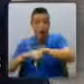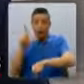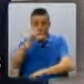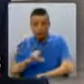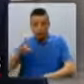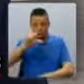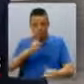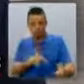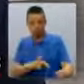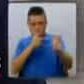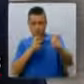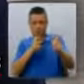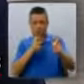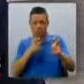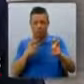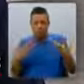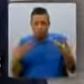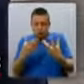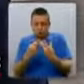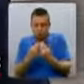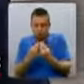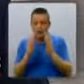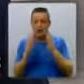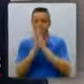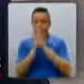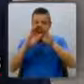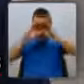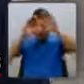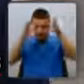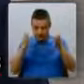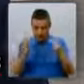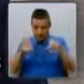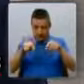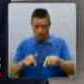conseguiu abater já junto à sinagoga